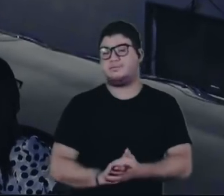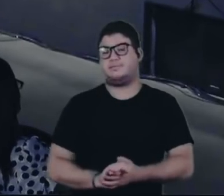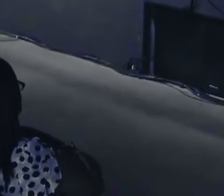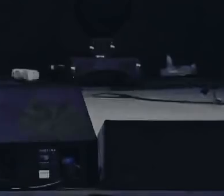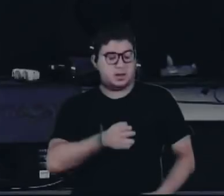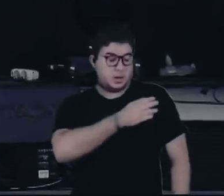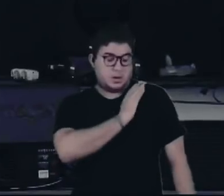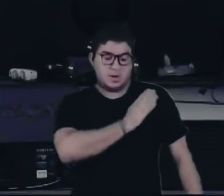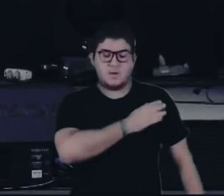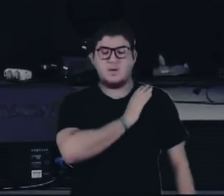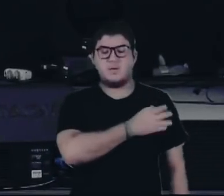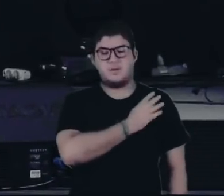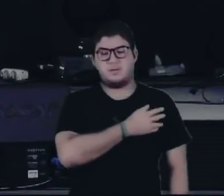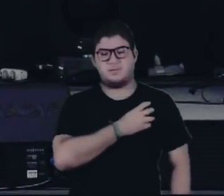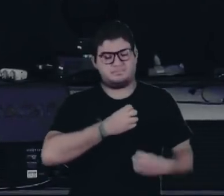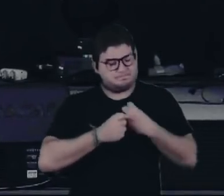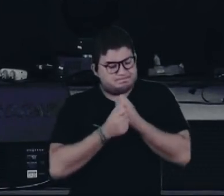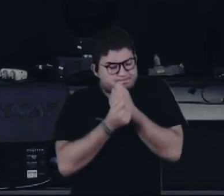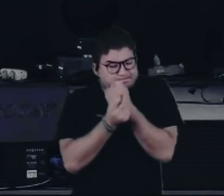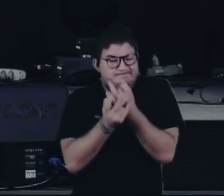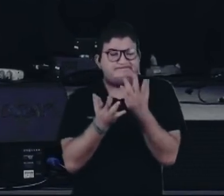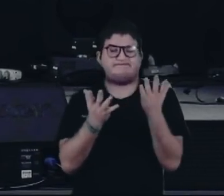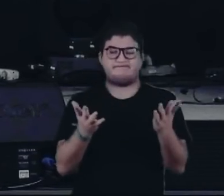coração doador.